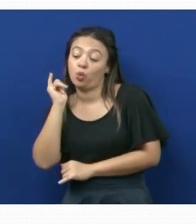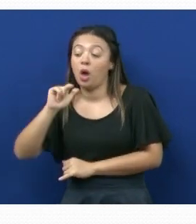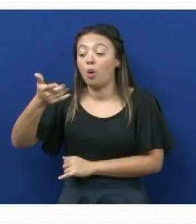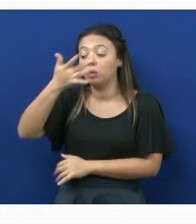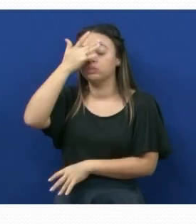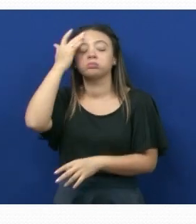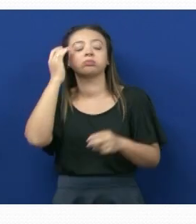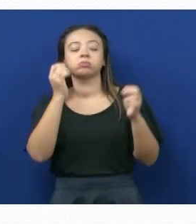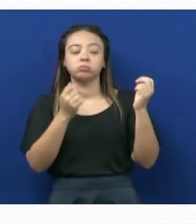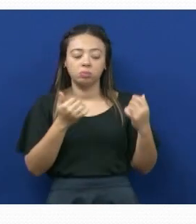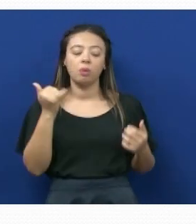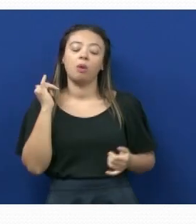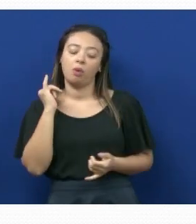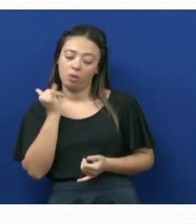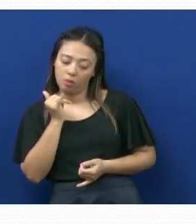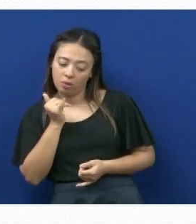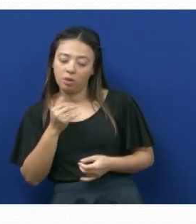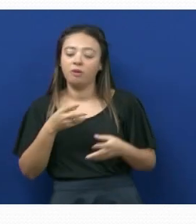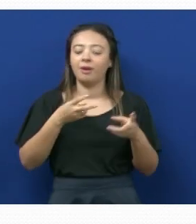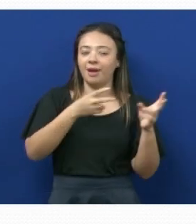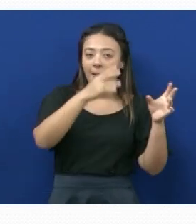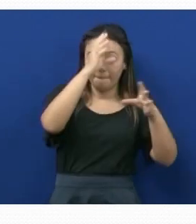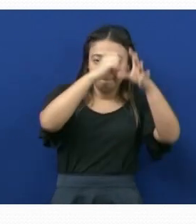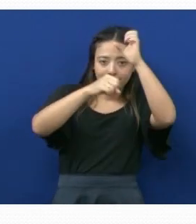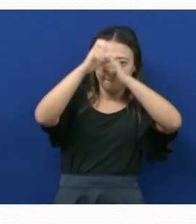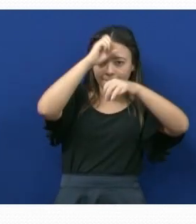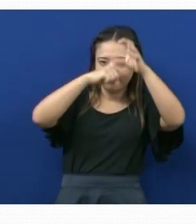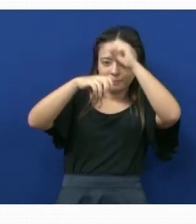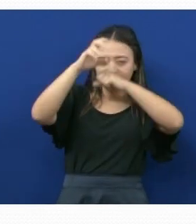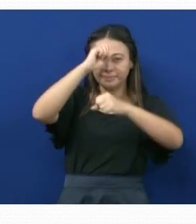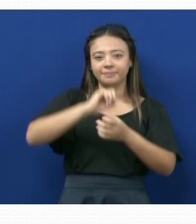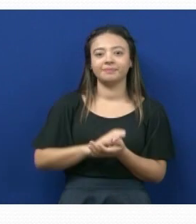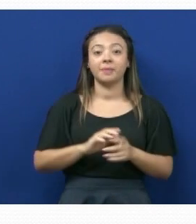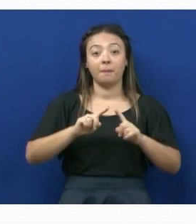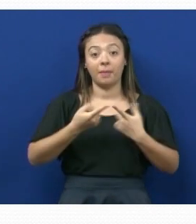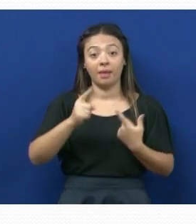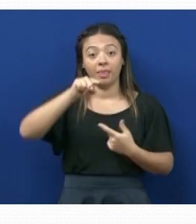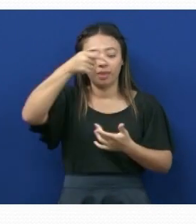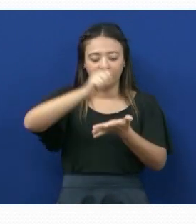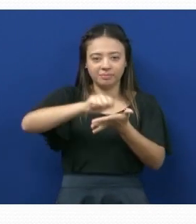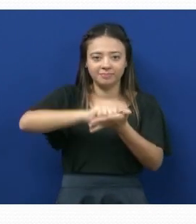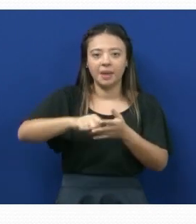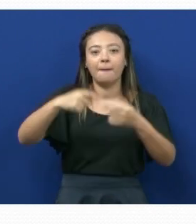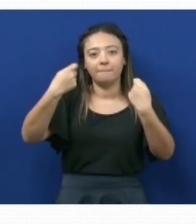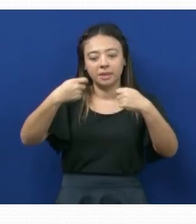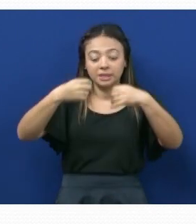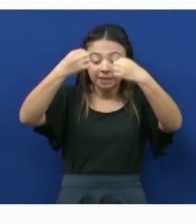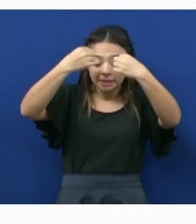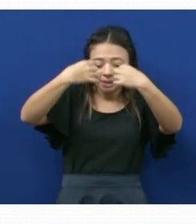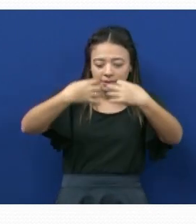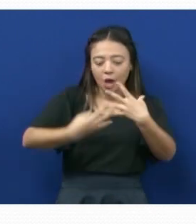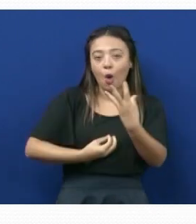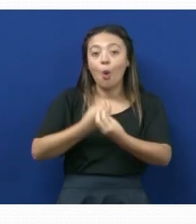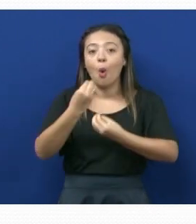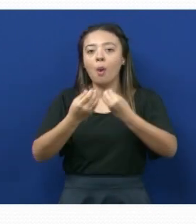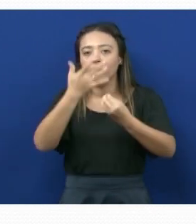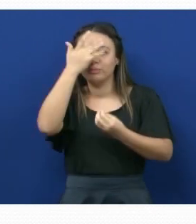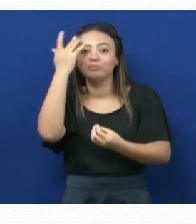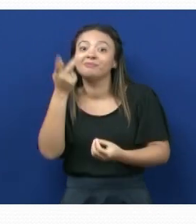outra, porém, quando escritas, elas têm que reproduzir a fala dos personagens. Por isso é tão difícil